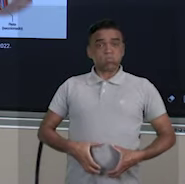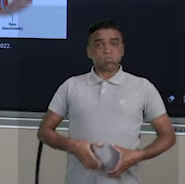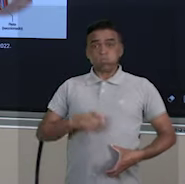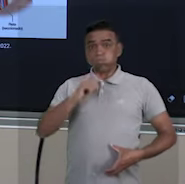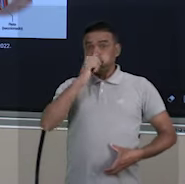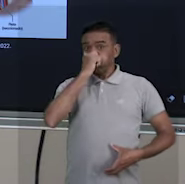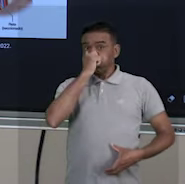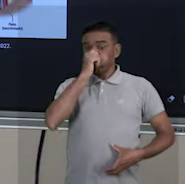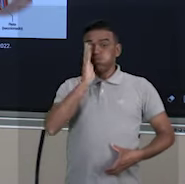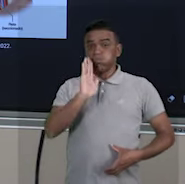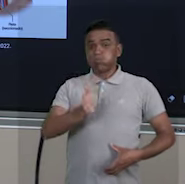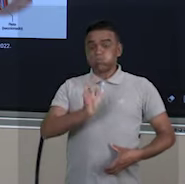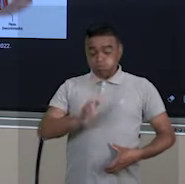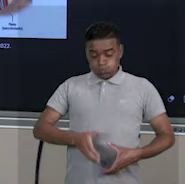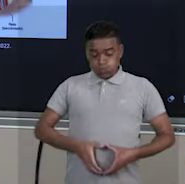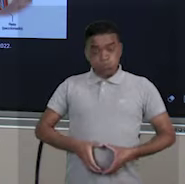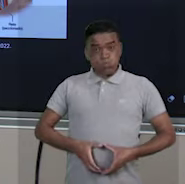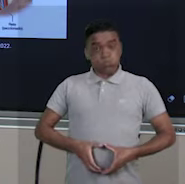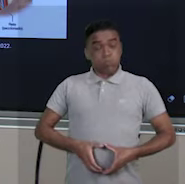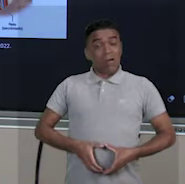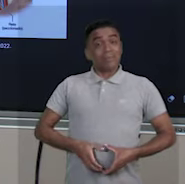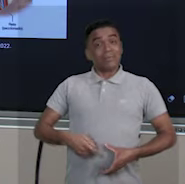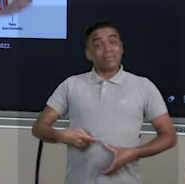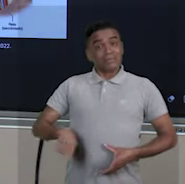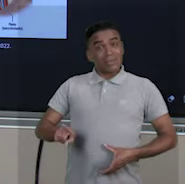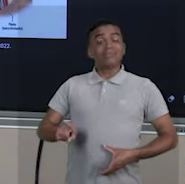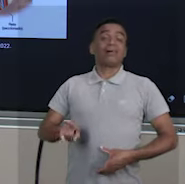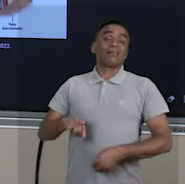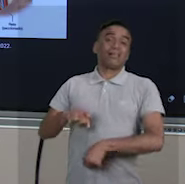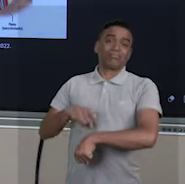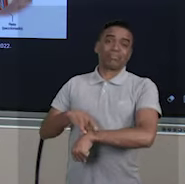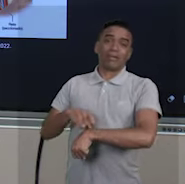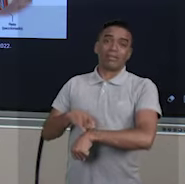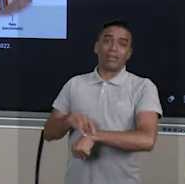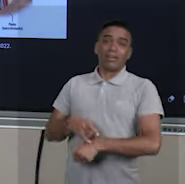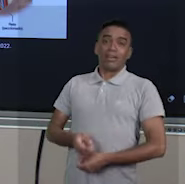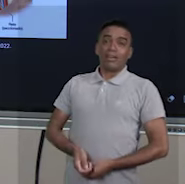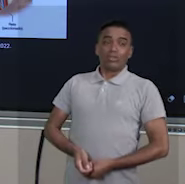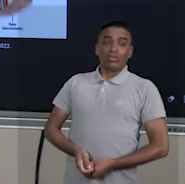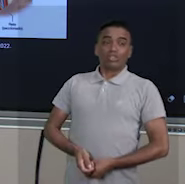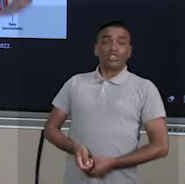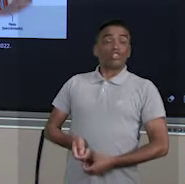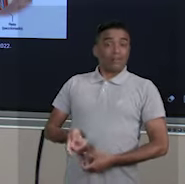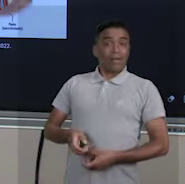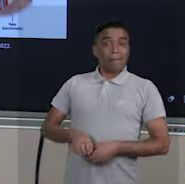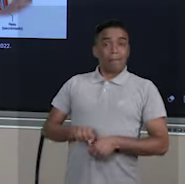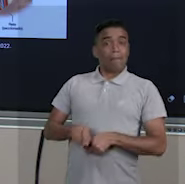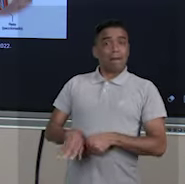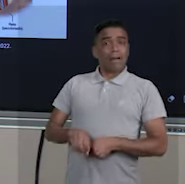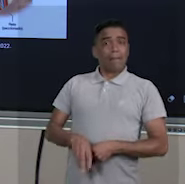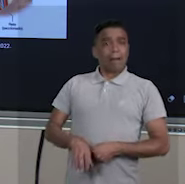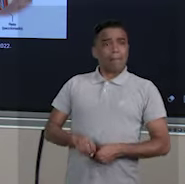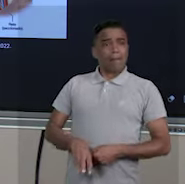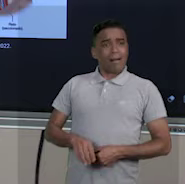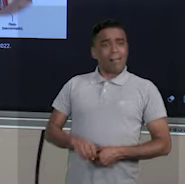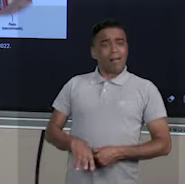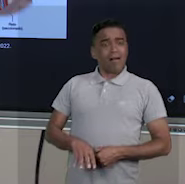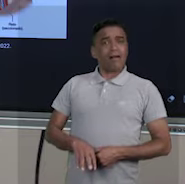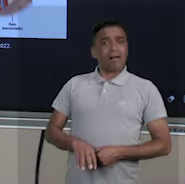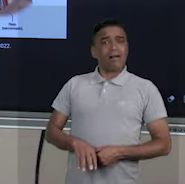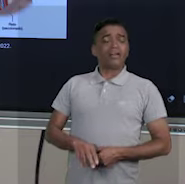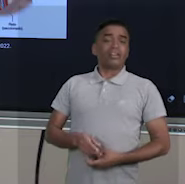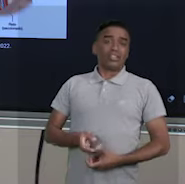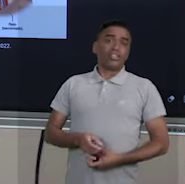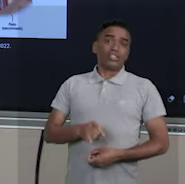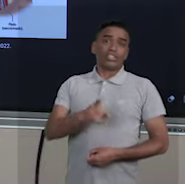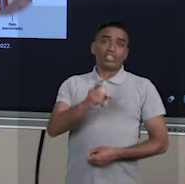organismo, ele entende que está na hora de eliminar essa urina, ela vai sair da bexiga e vai